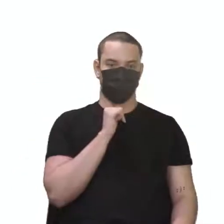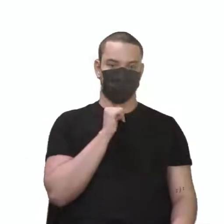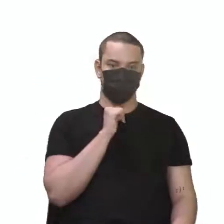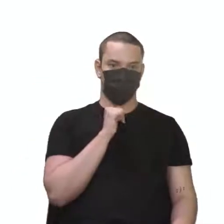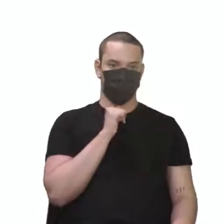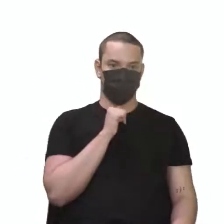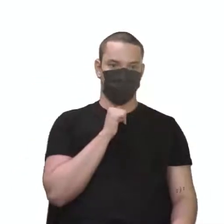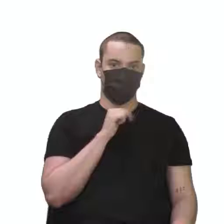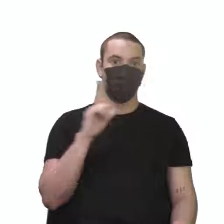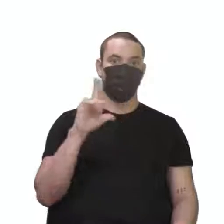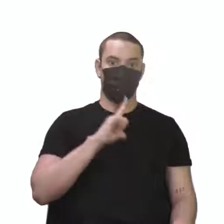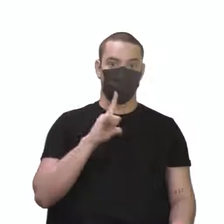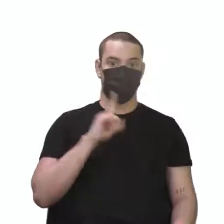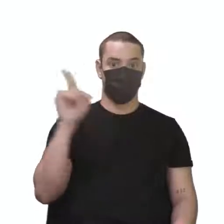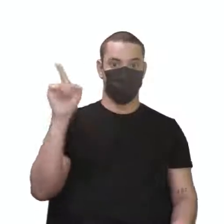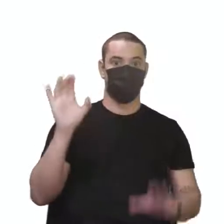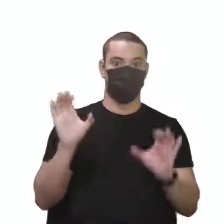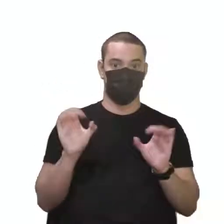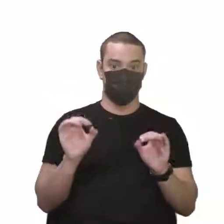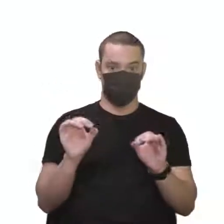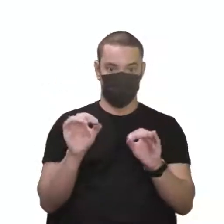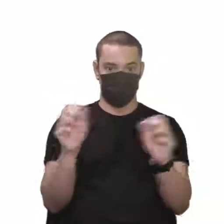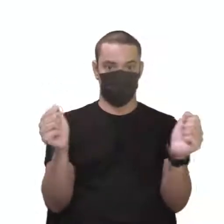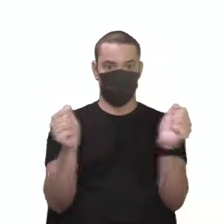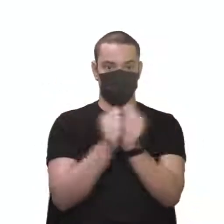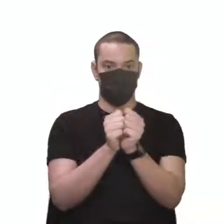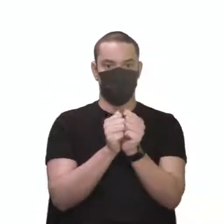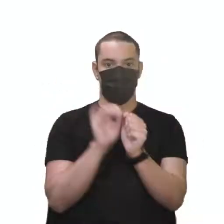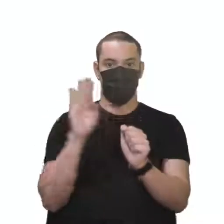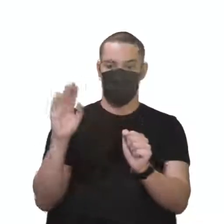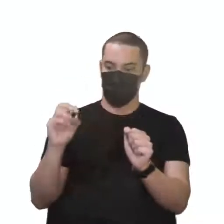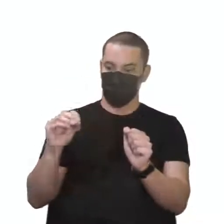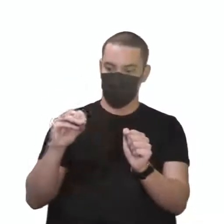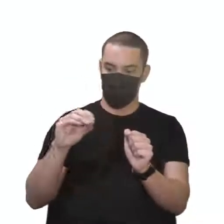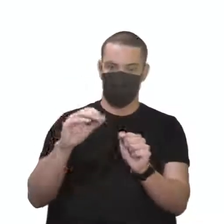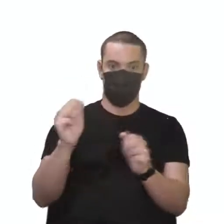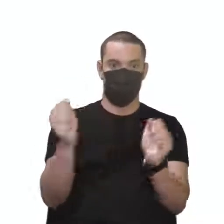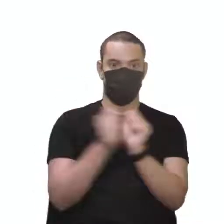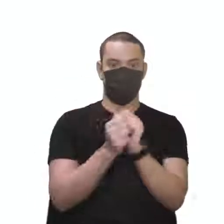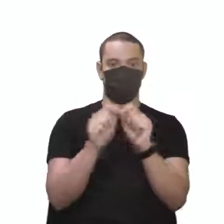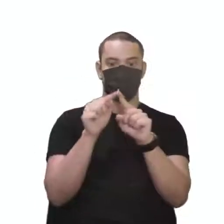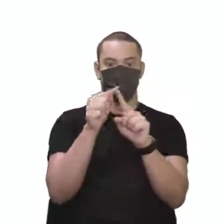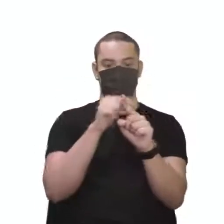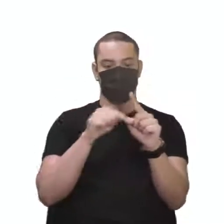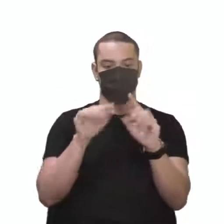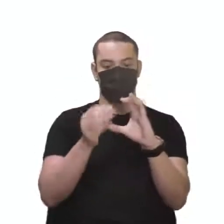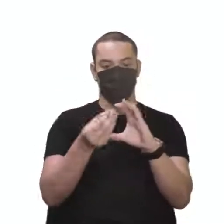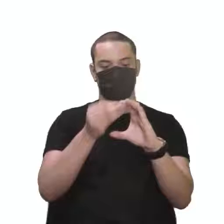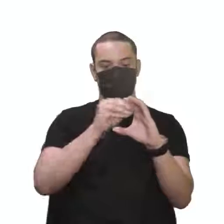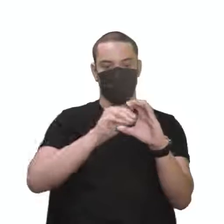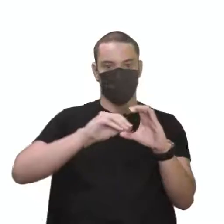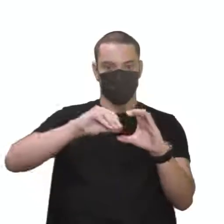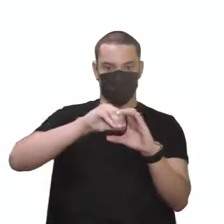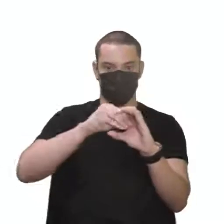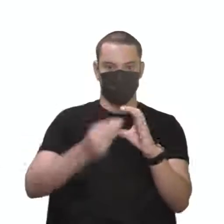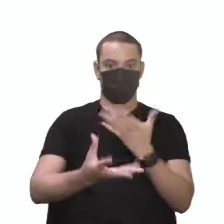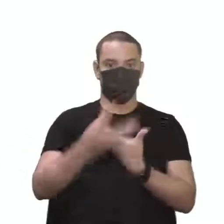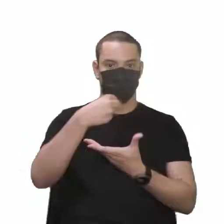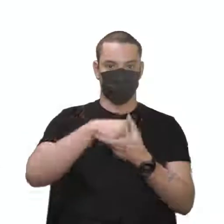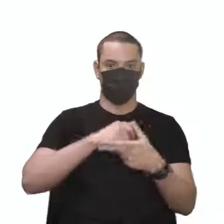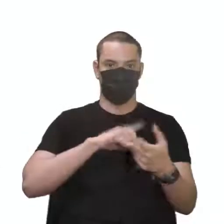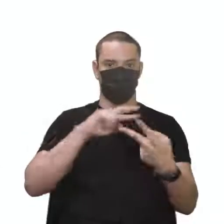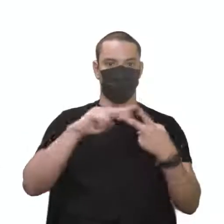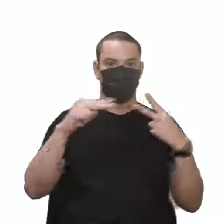aqui, a bactéria com a sua cápsula, né? Ela tem uma cápsulazinha, uma membrana. Ela tem